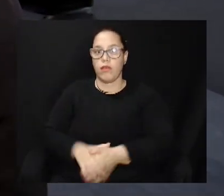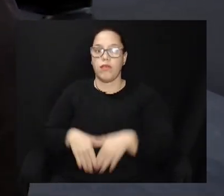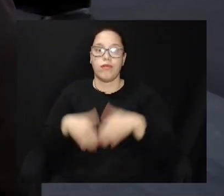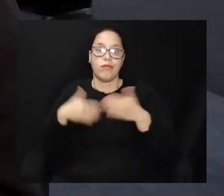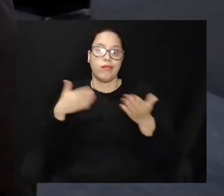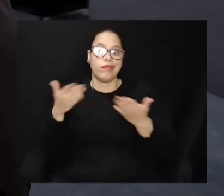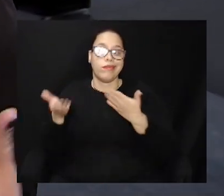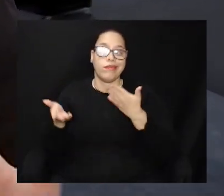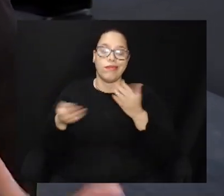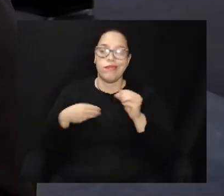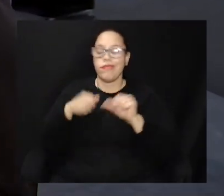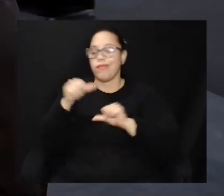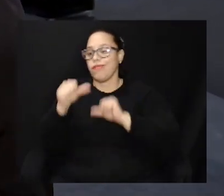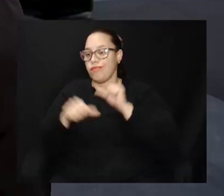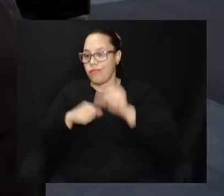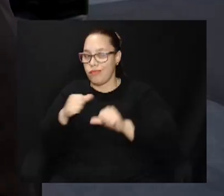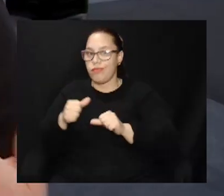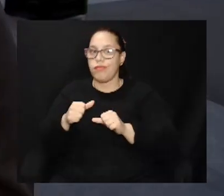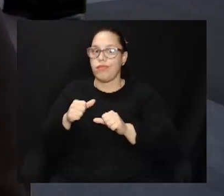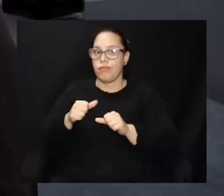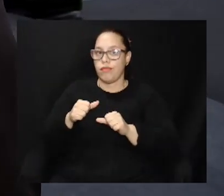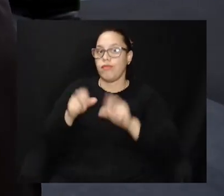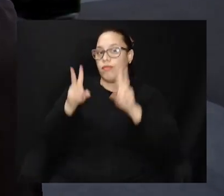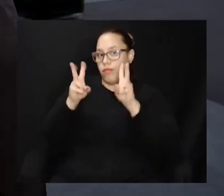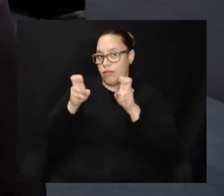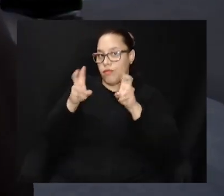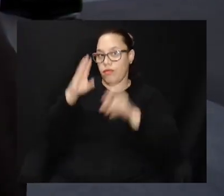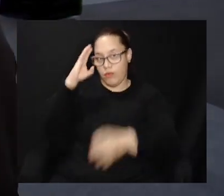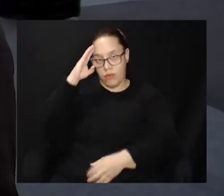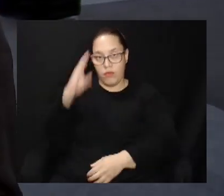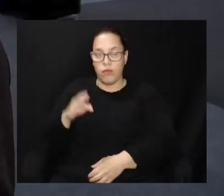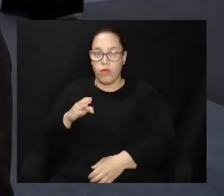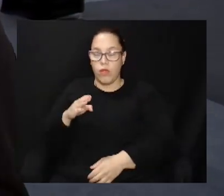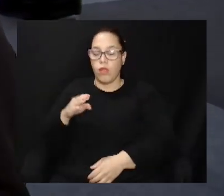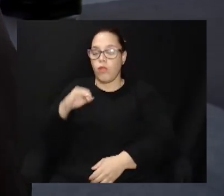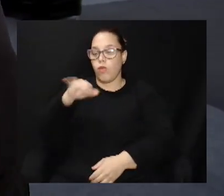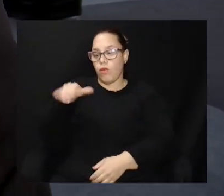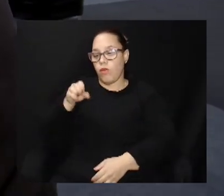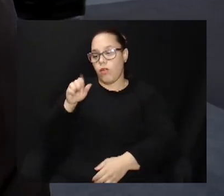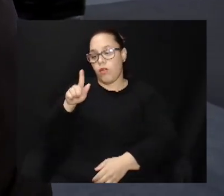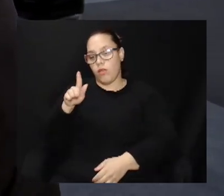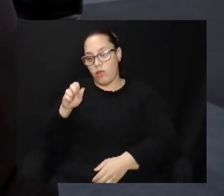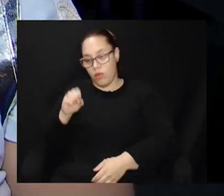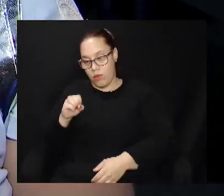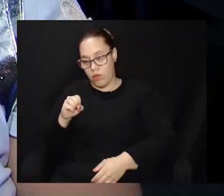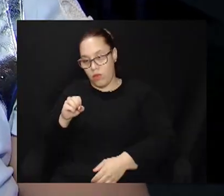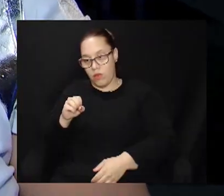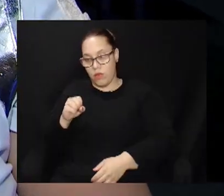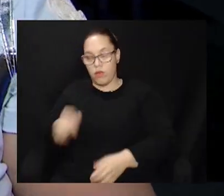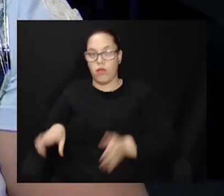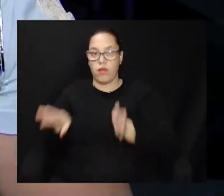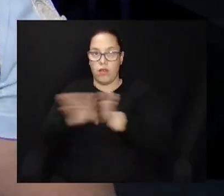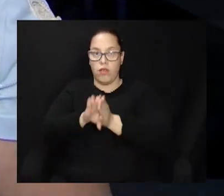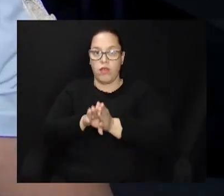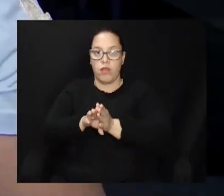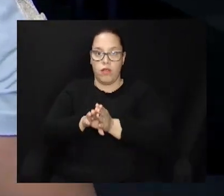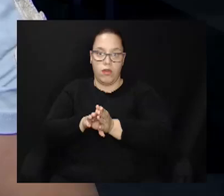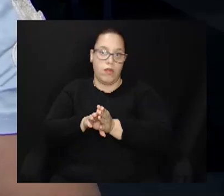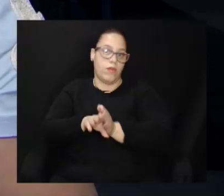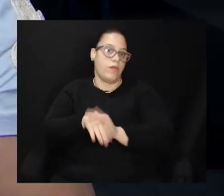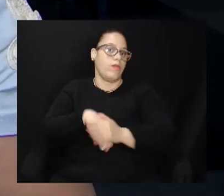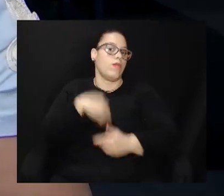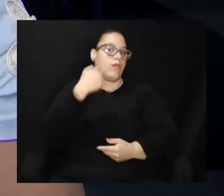no jogo, né? Que esse é o tema principal, o que tem mudado no jogo e tal, e acrescentar isso para a nossa agência. Muitos dos nossos